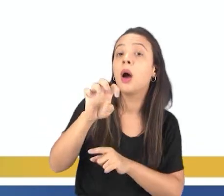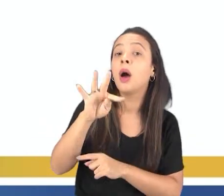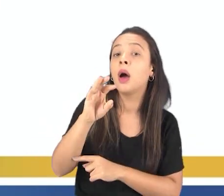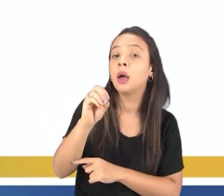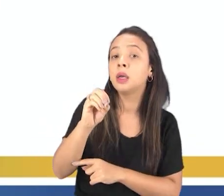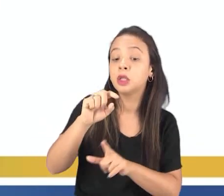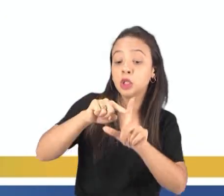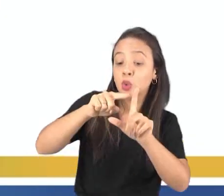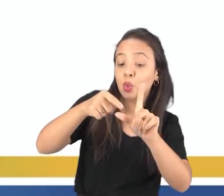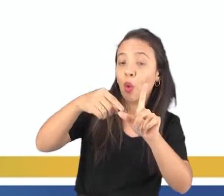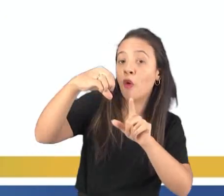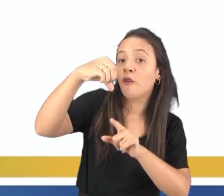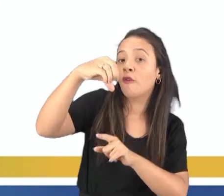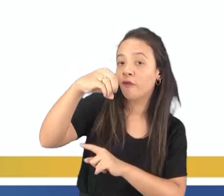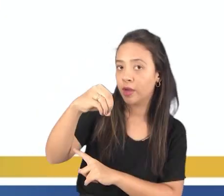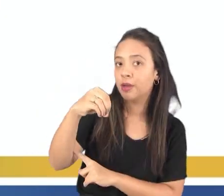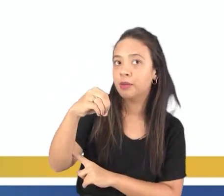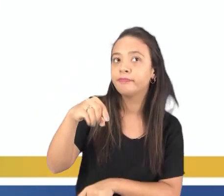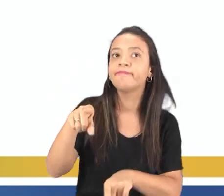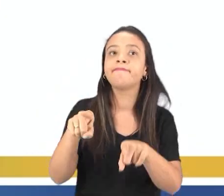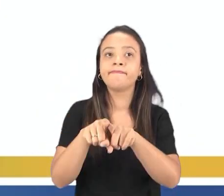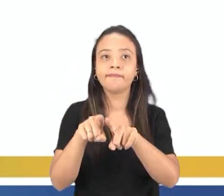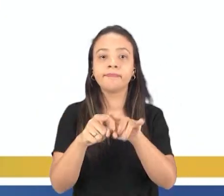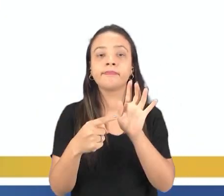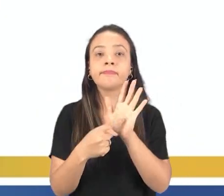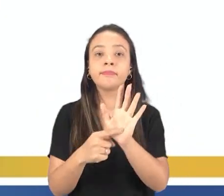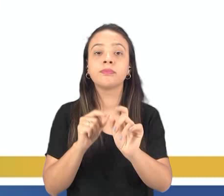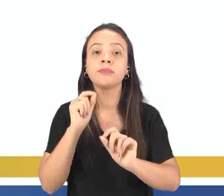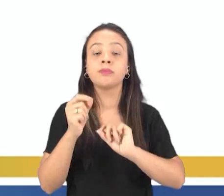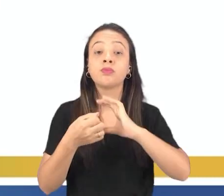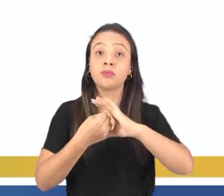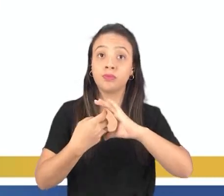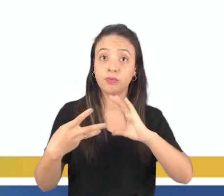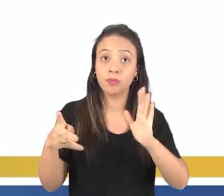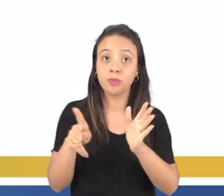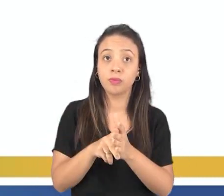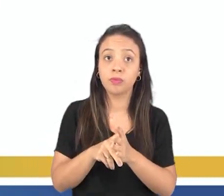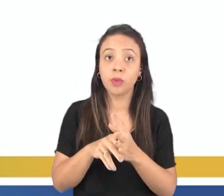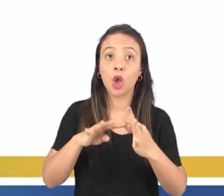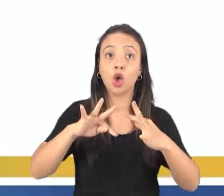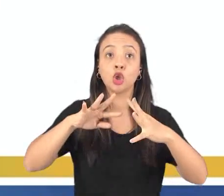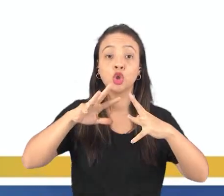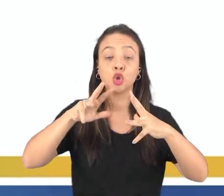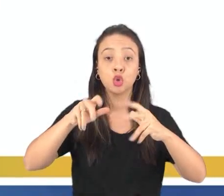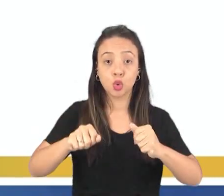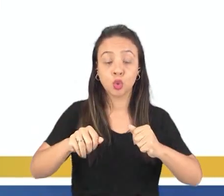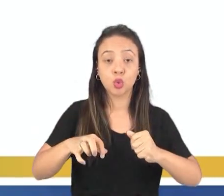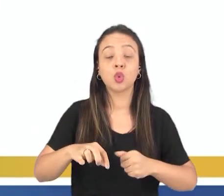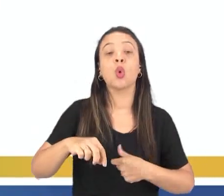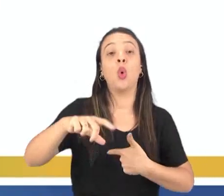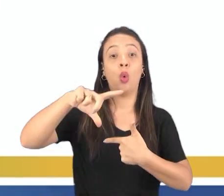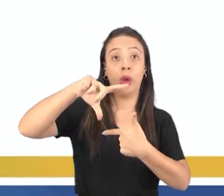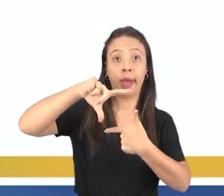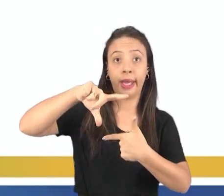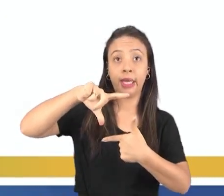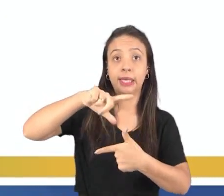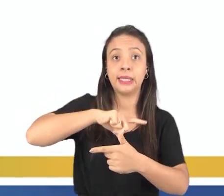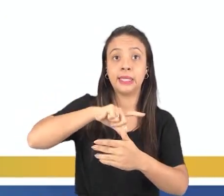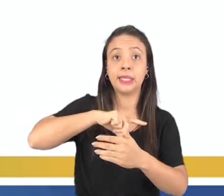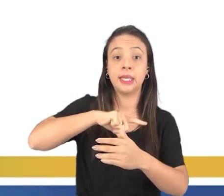medida é 90 graus além disso eles apresentam a propriedade todo retângulo possui